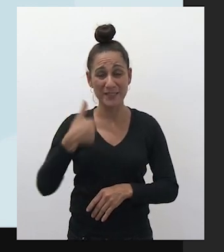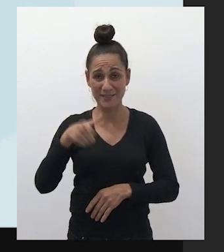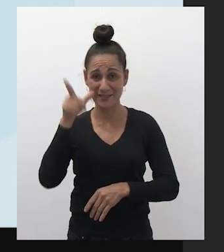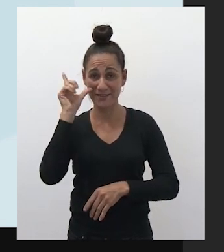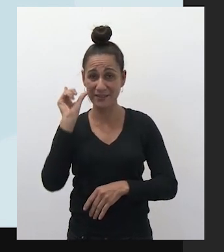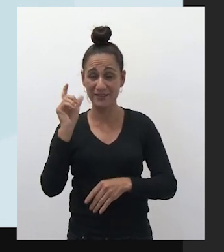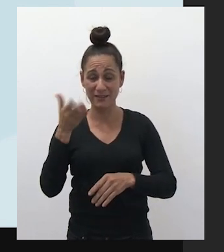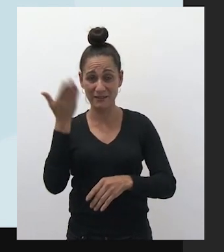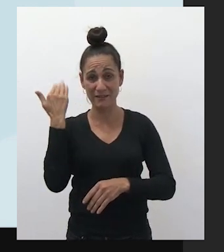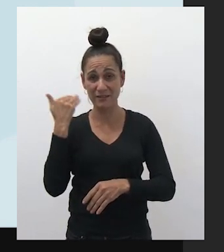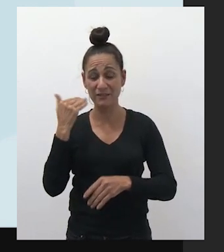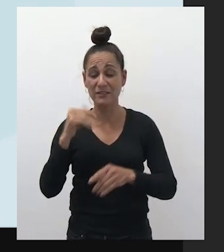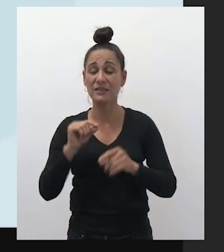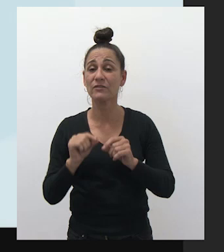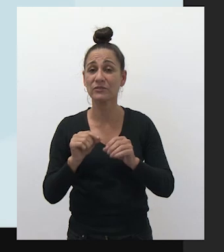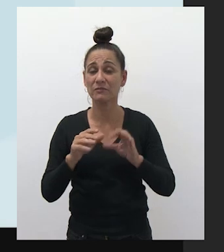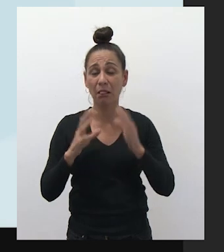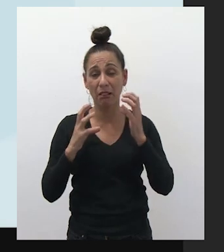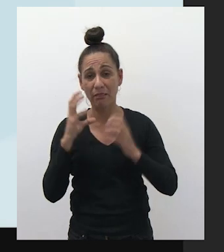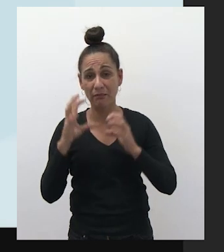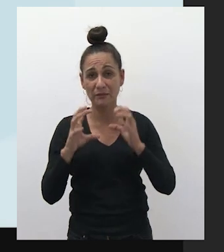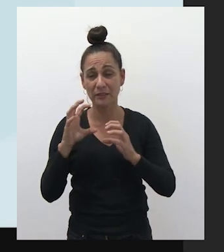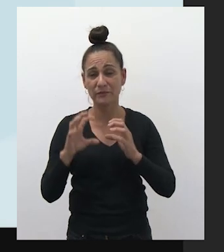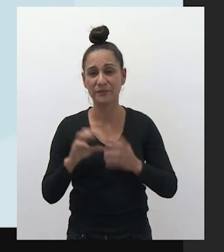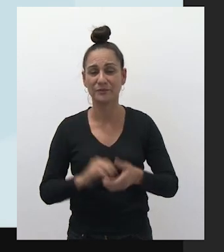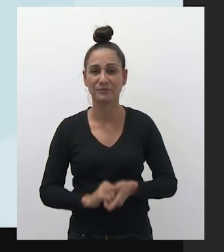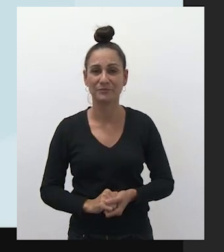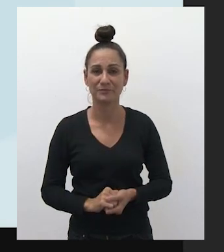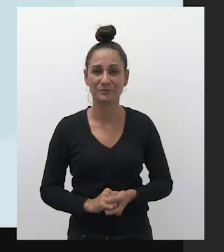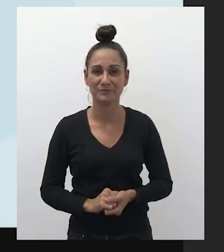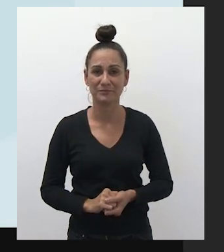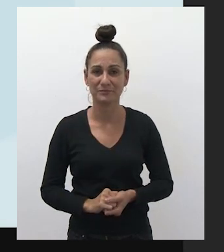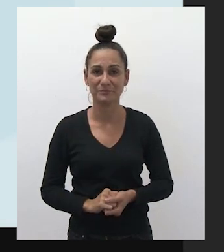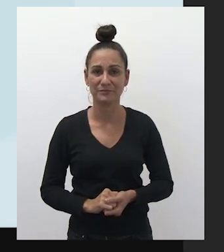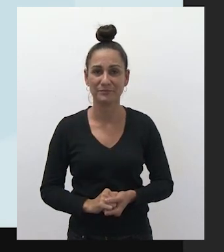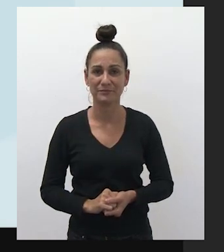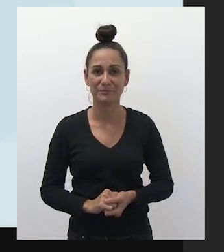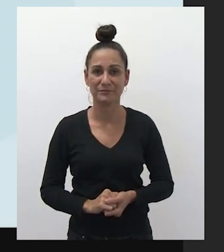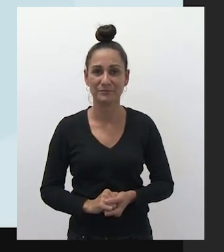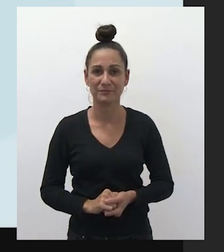ouvindo. Ouvindo com travamento.